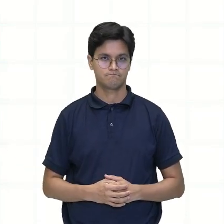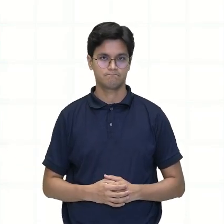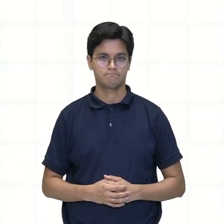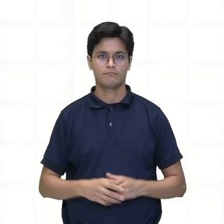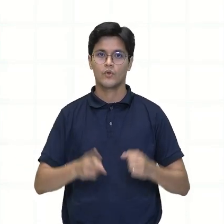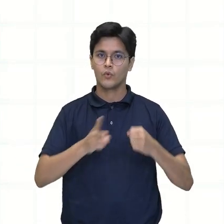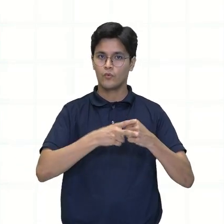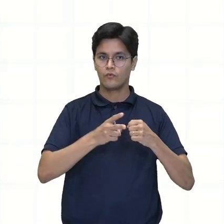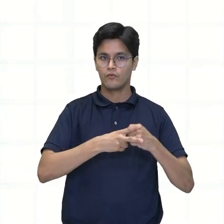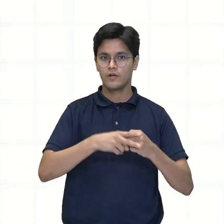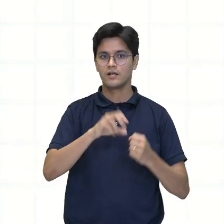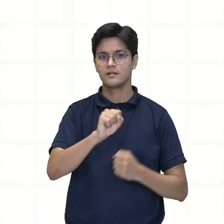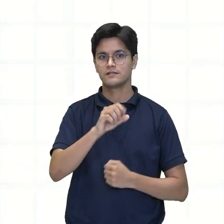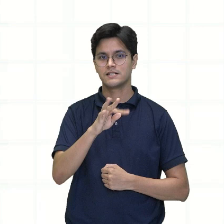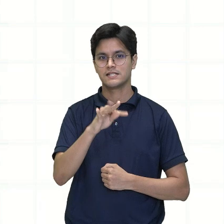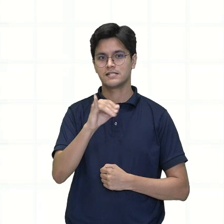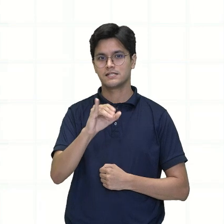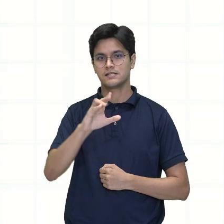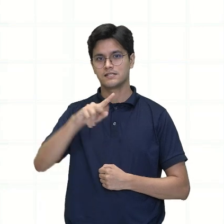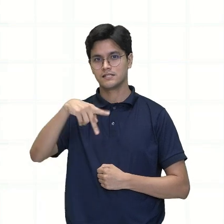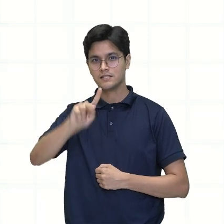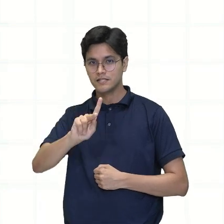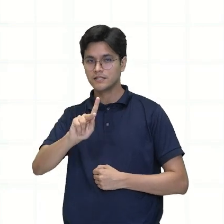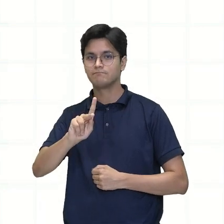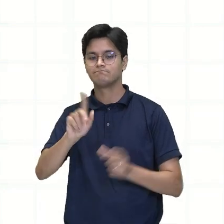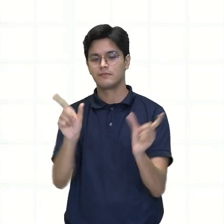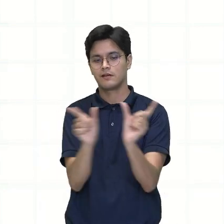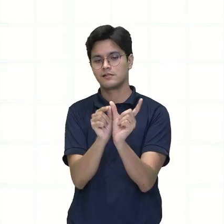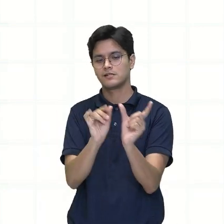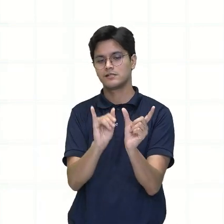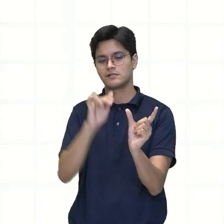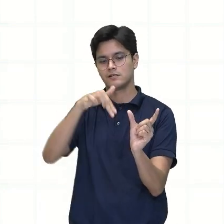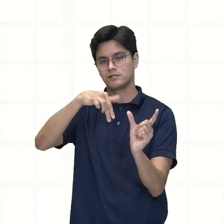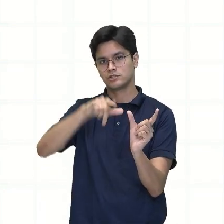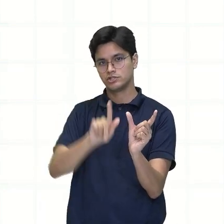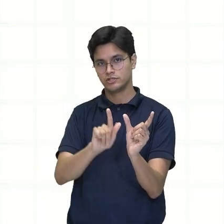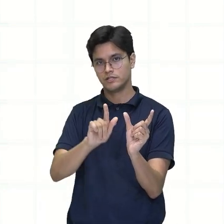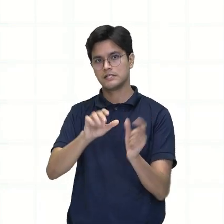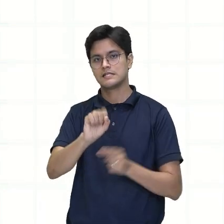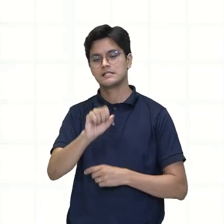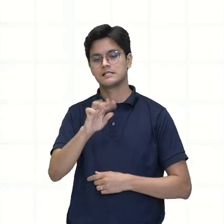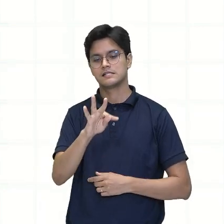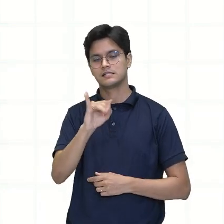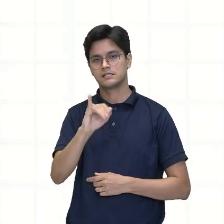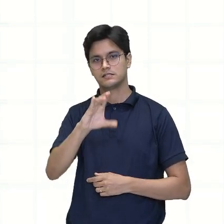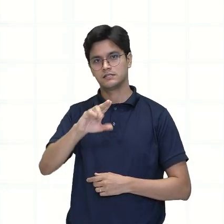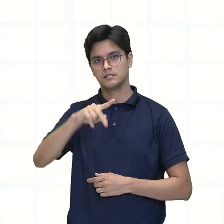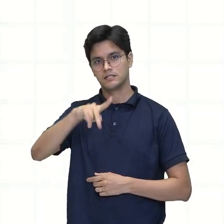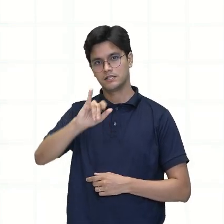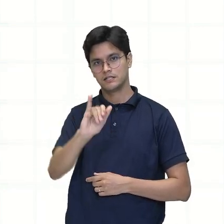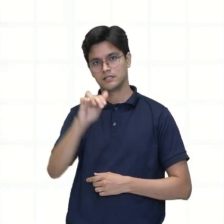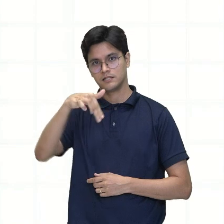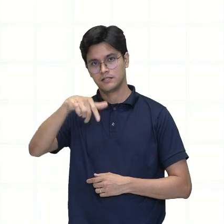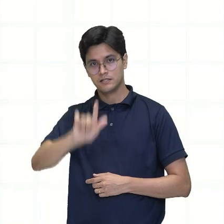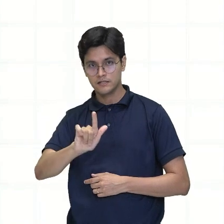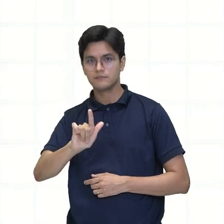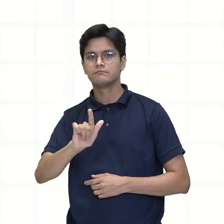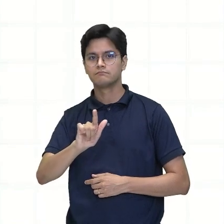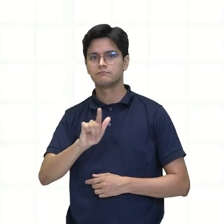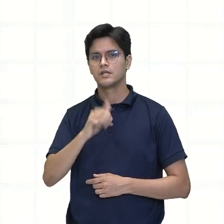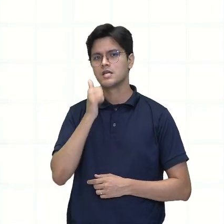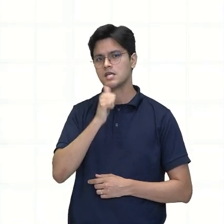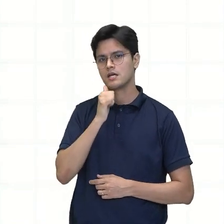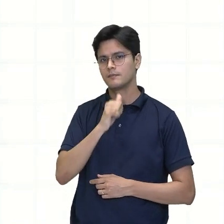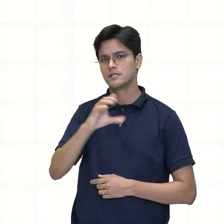stick e eu acrescento o ing. Alright? A Cindy. Vamos